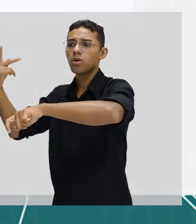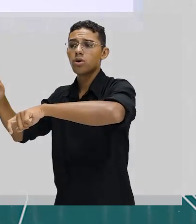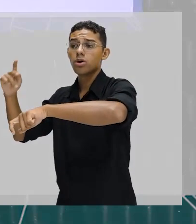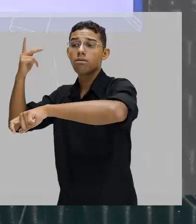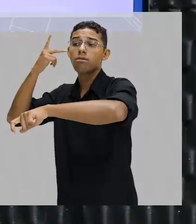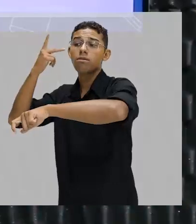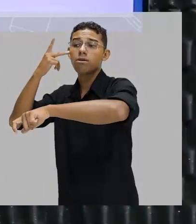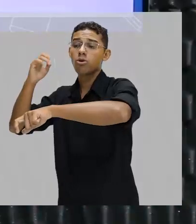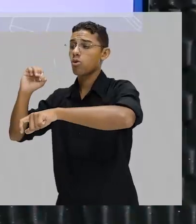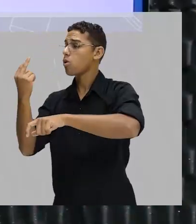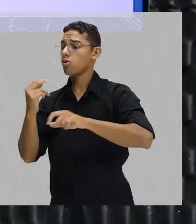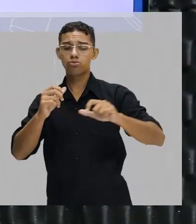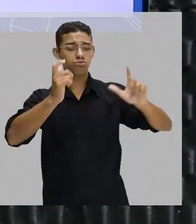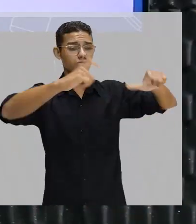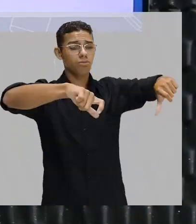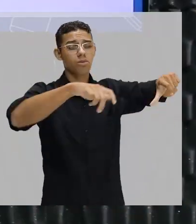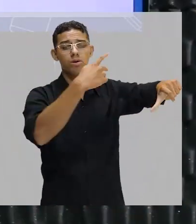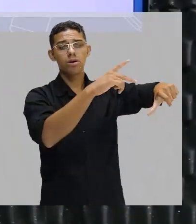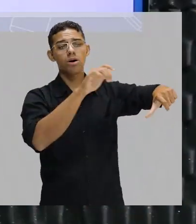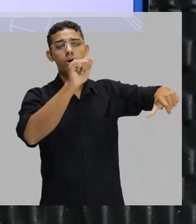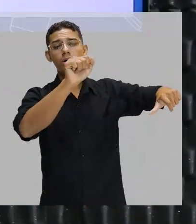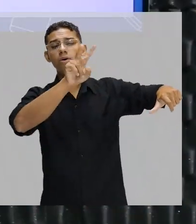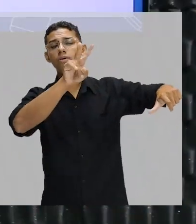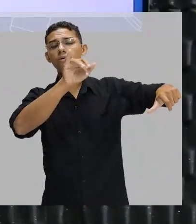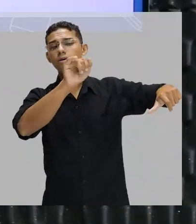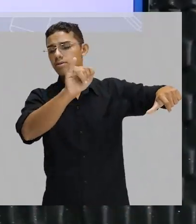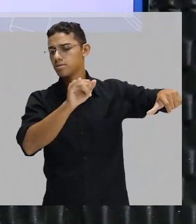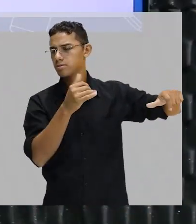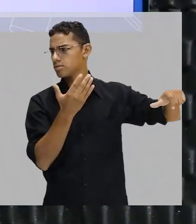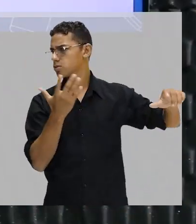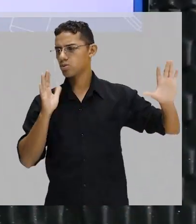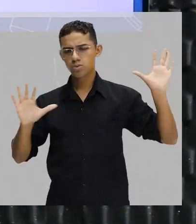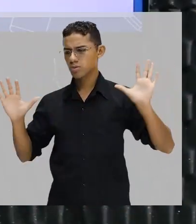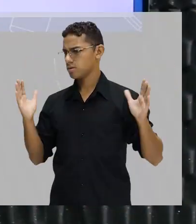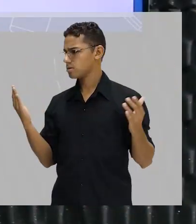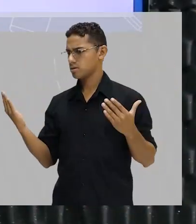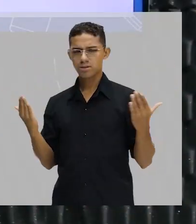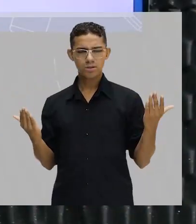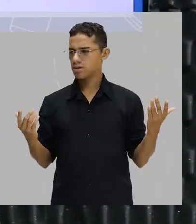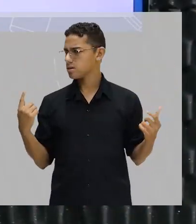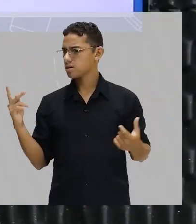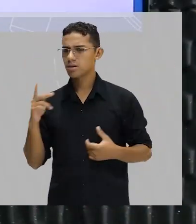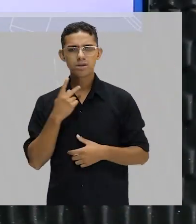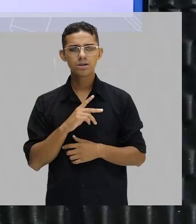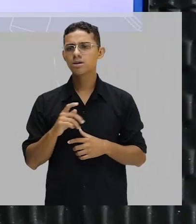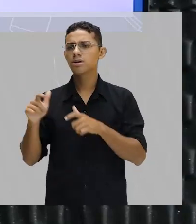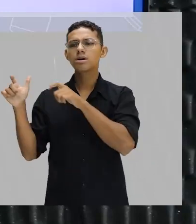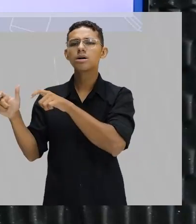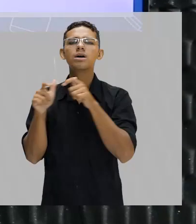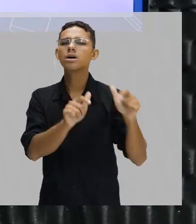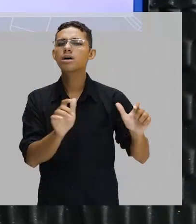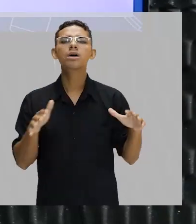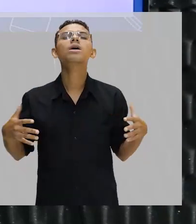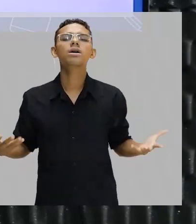o jogo, se foi do São Paulo ou se foi do Avaí. Então, muito cuidado com construções desse tipo.